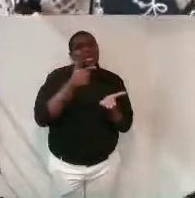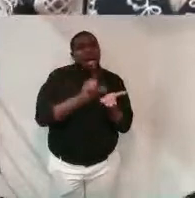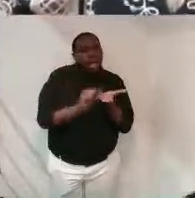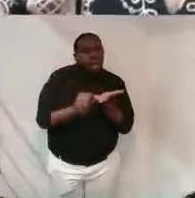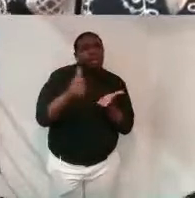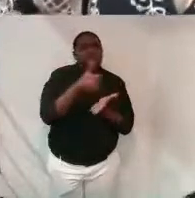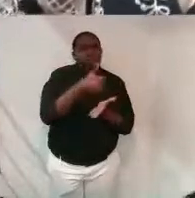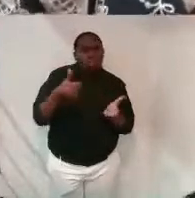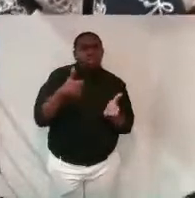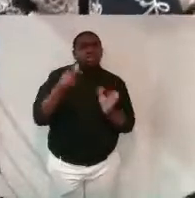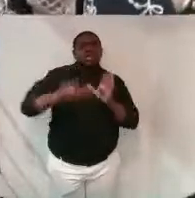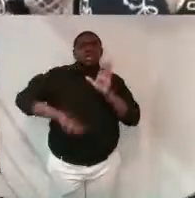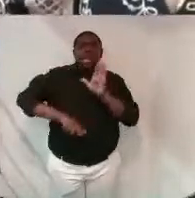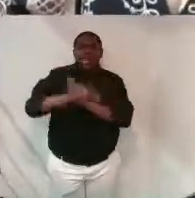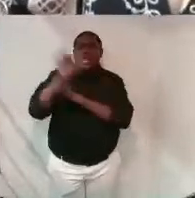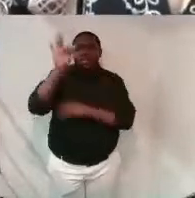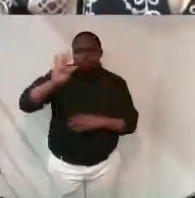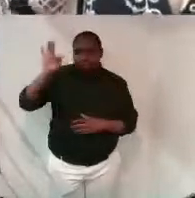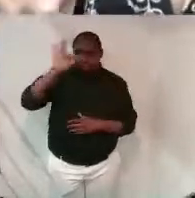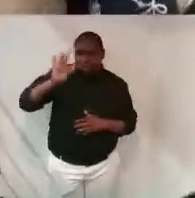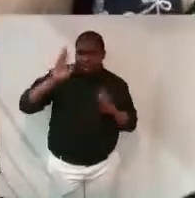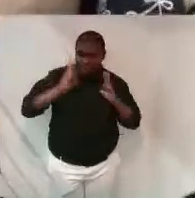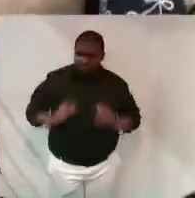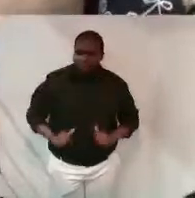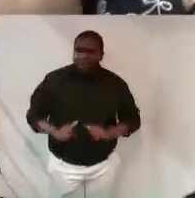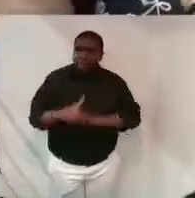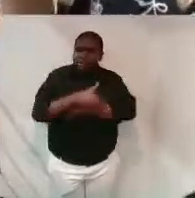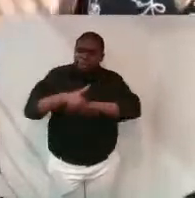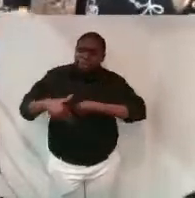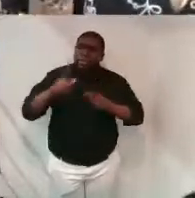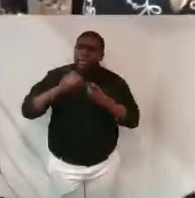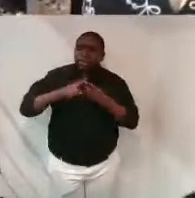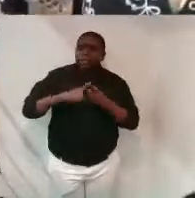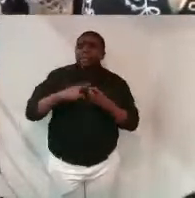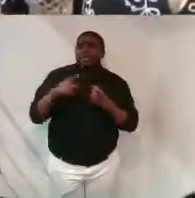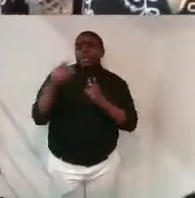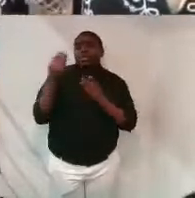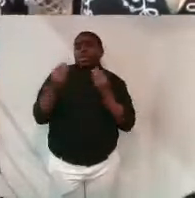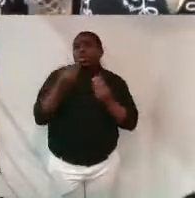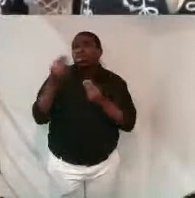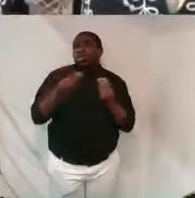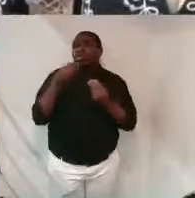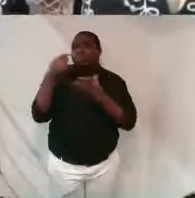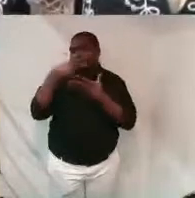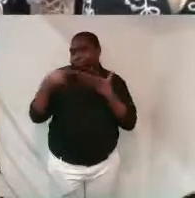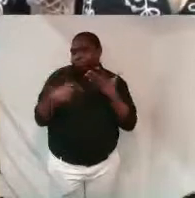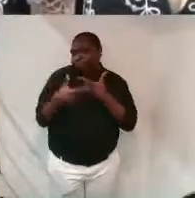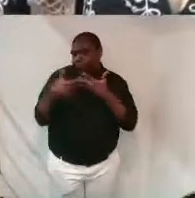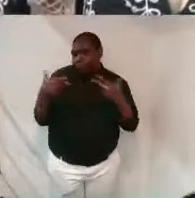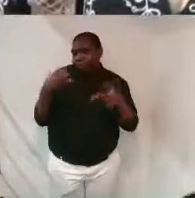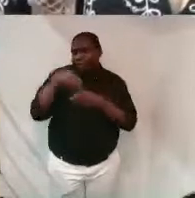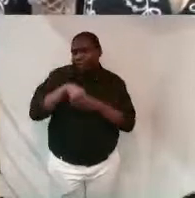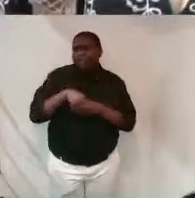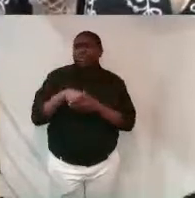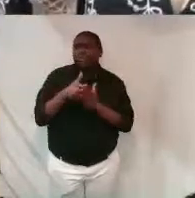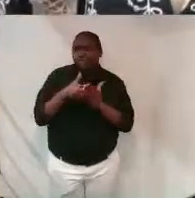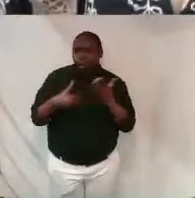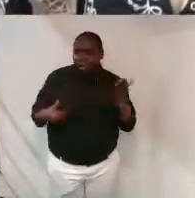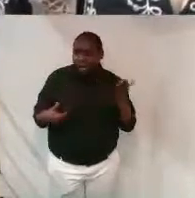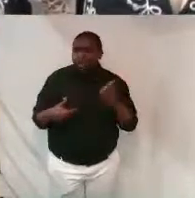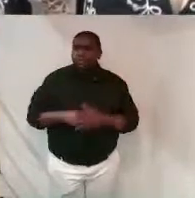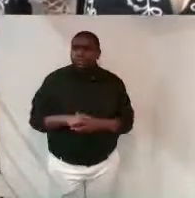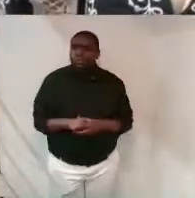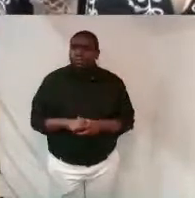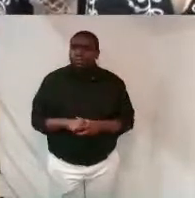Lei Federal de Saneamento, das cláusulas essenciais do contrato. E aí nós temos,